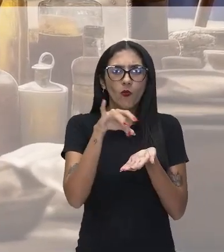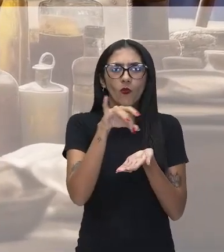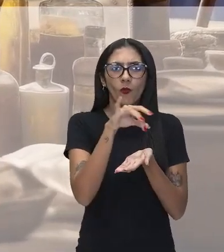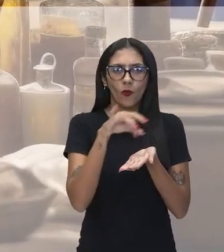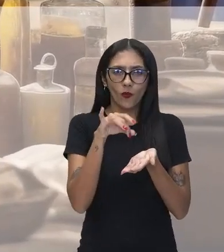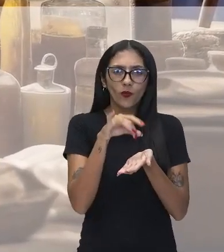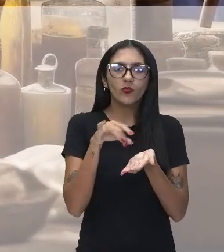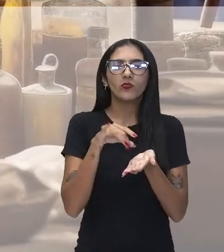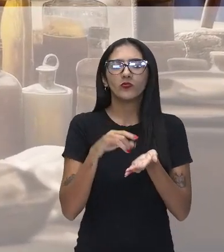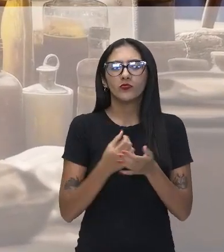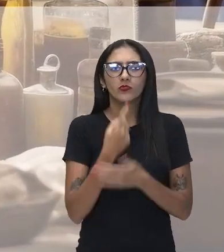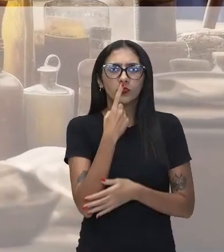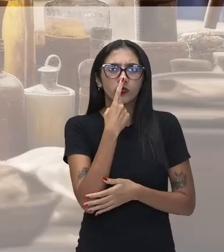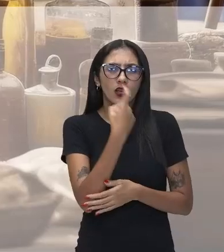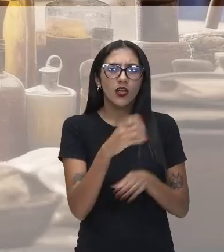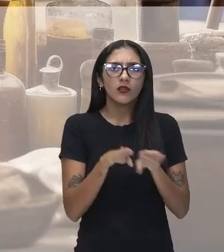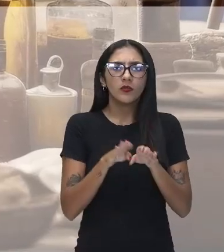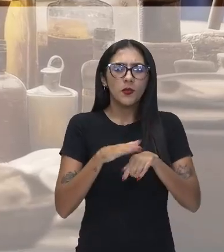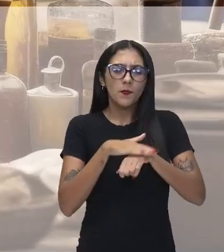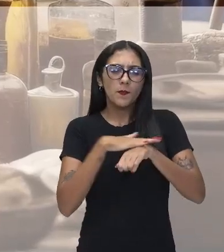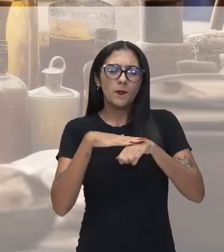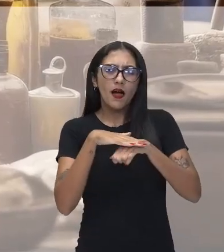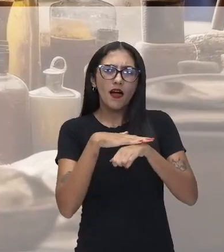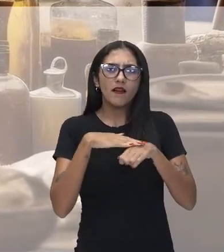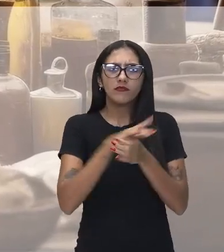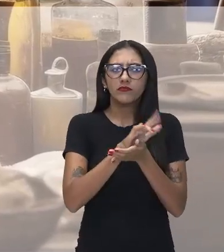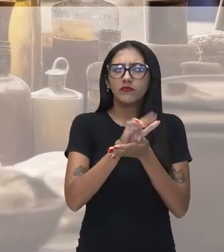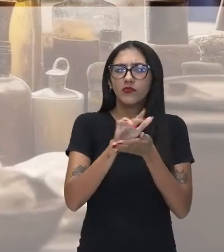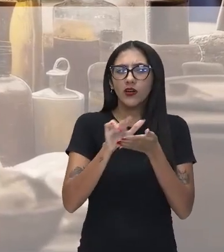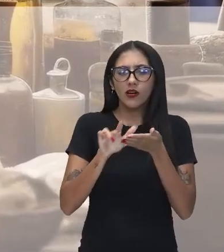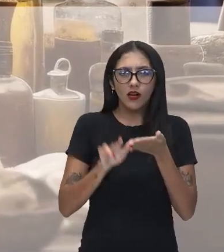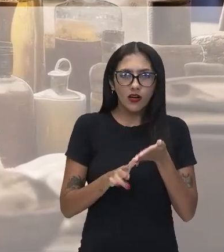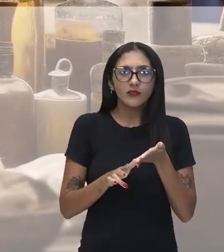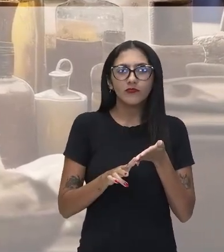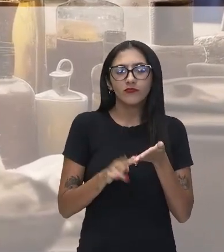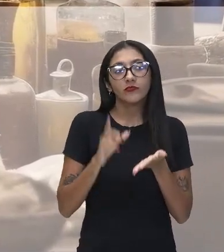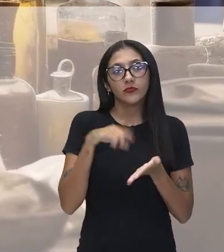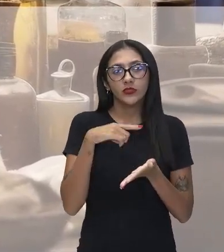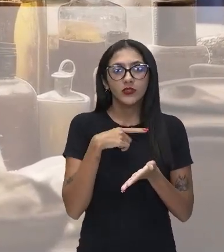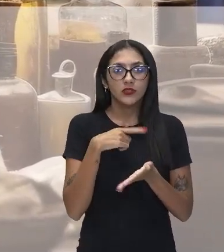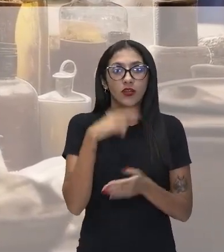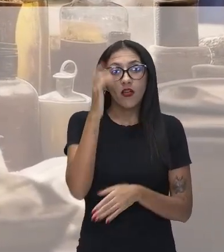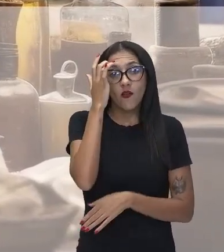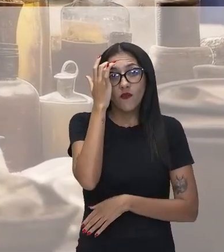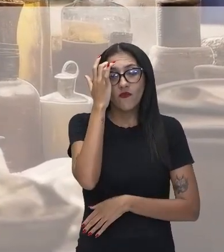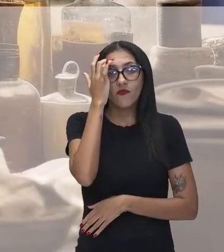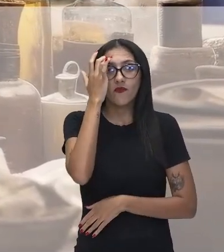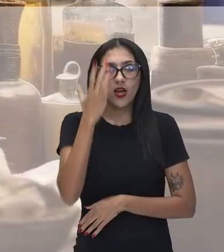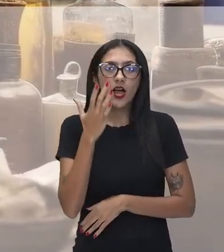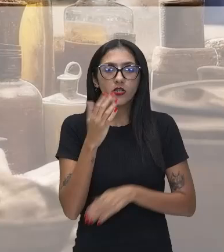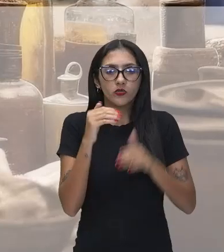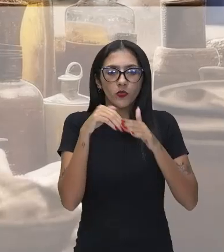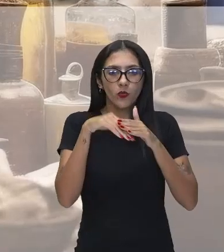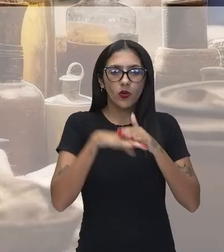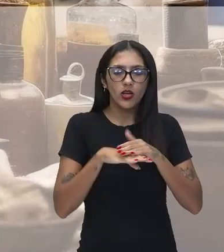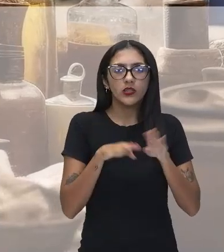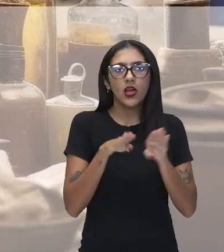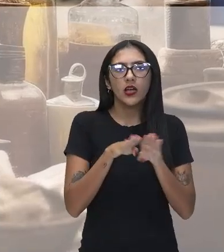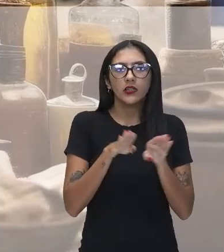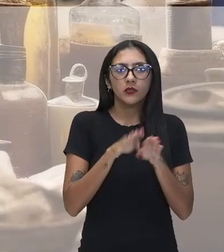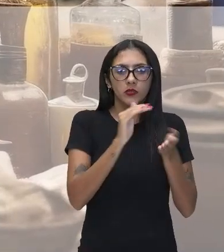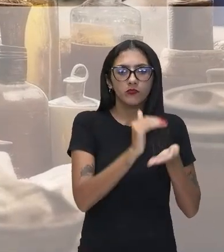criavam pomadas, pastas e ungüentos, o que facilitava o armazenamento e transporte